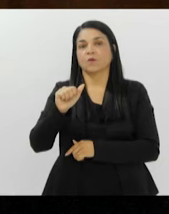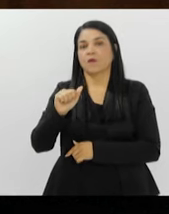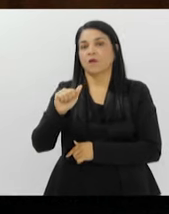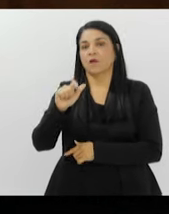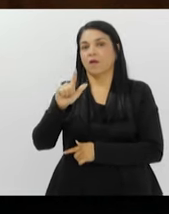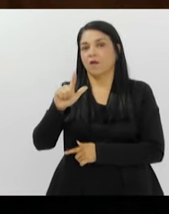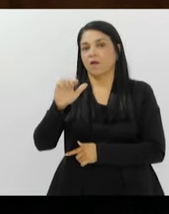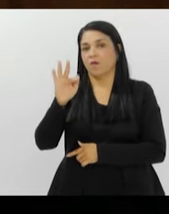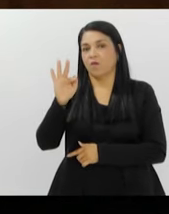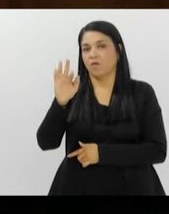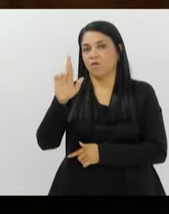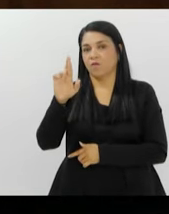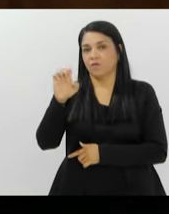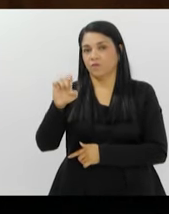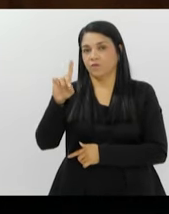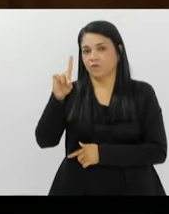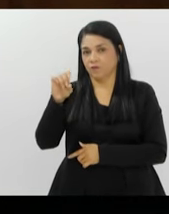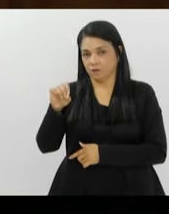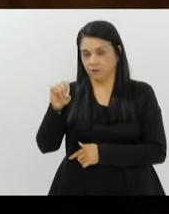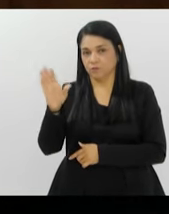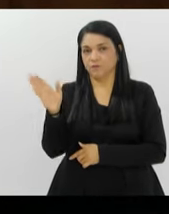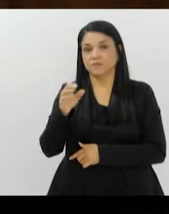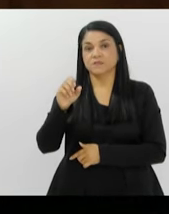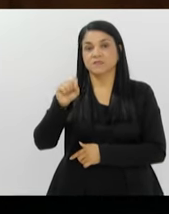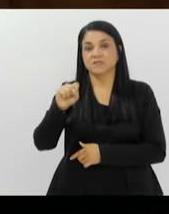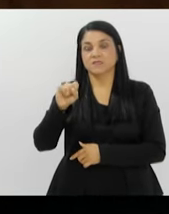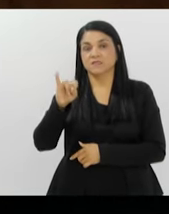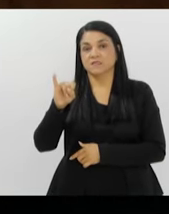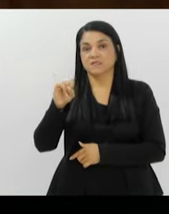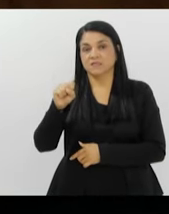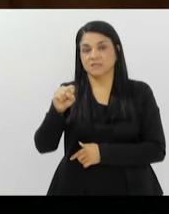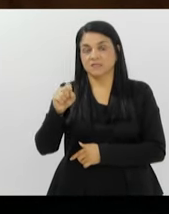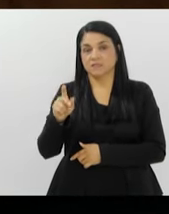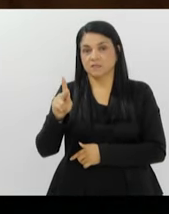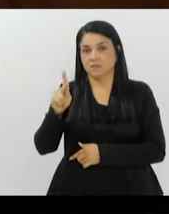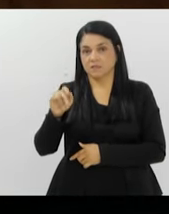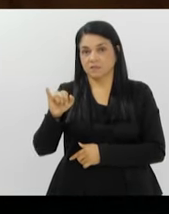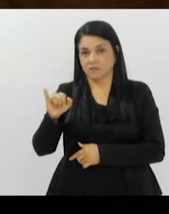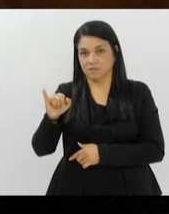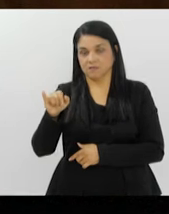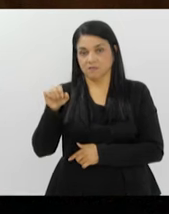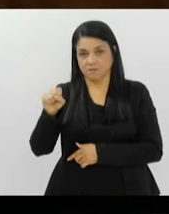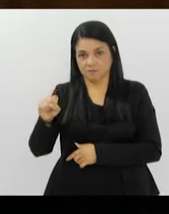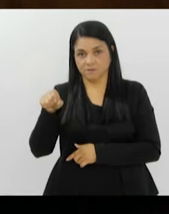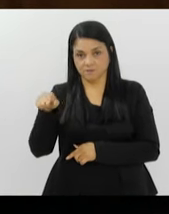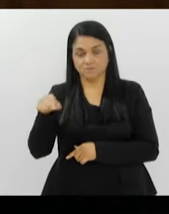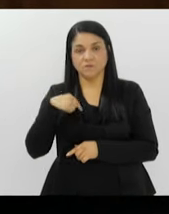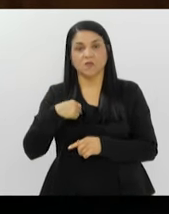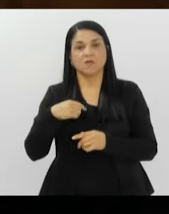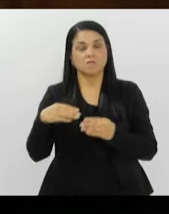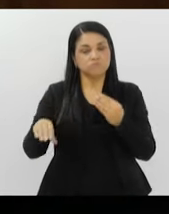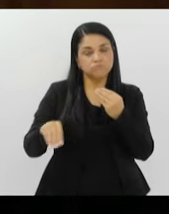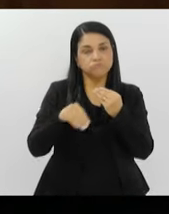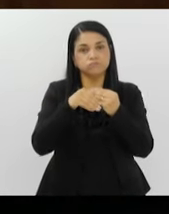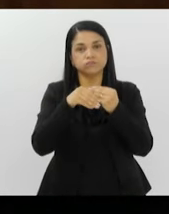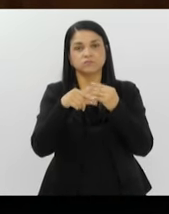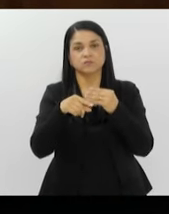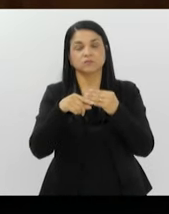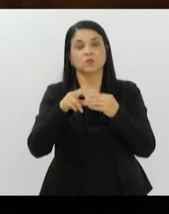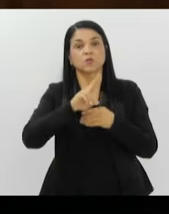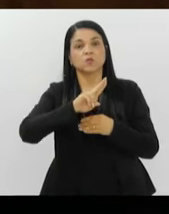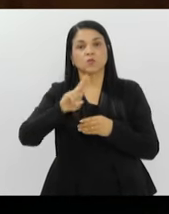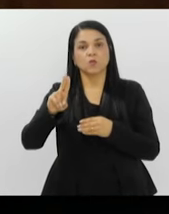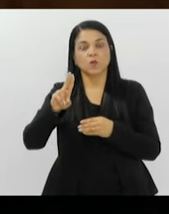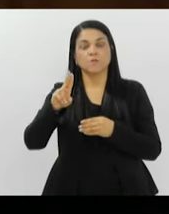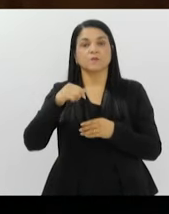cqu eu emendei para que pudesse ser o arco se chamar Leonel de